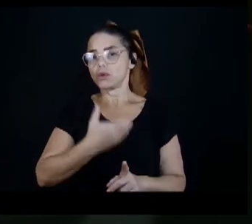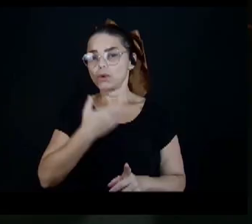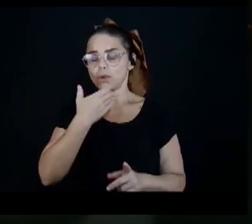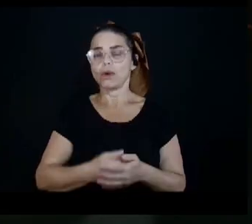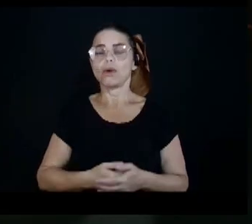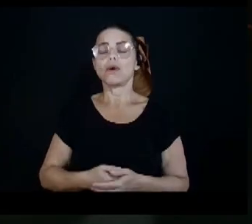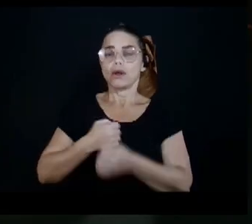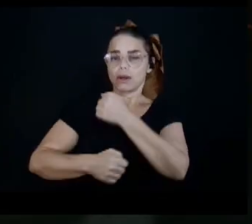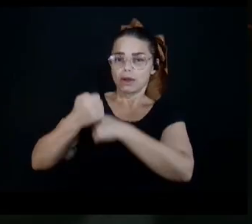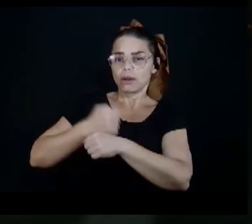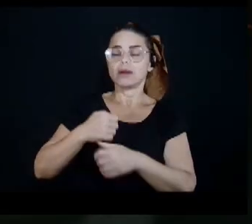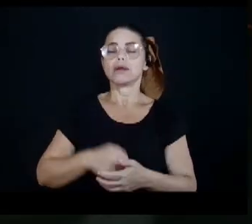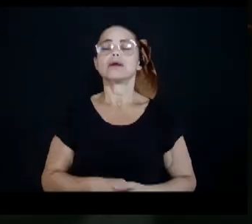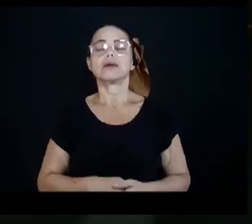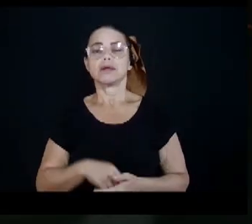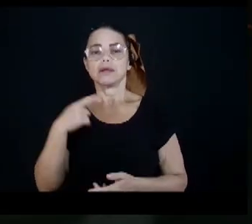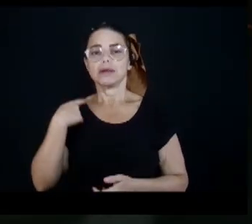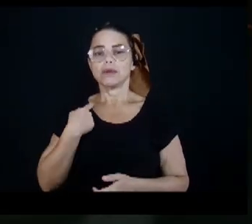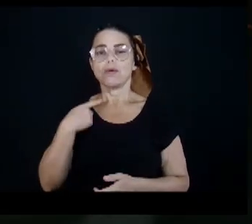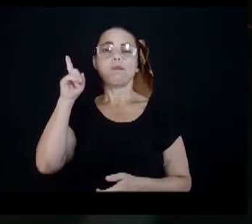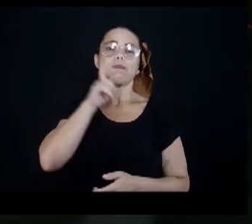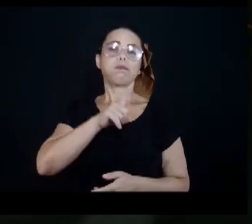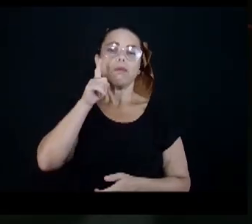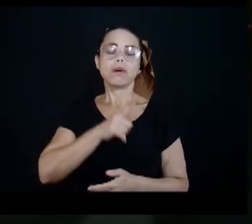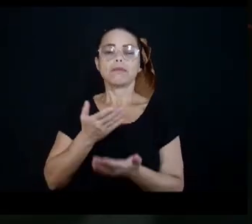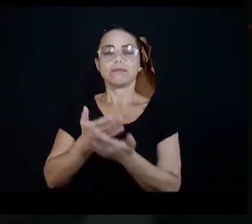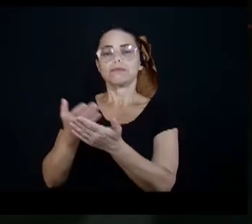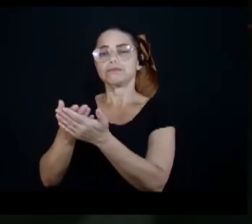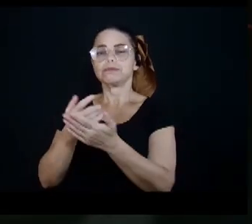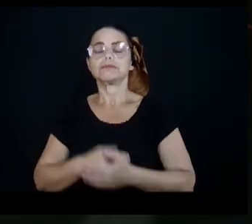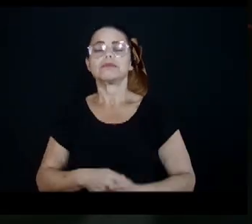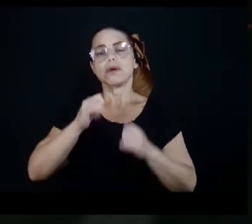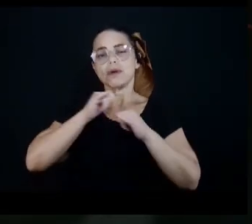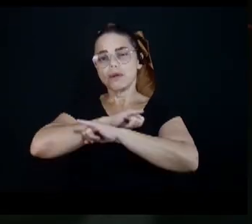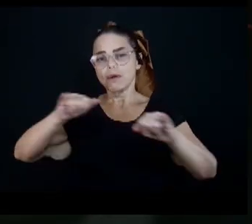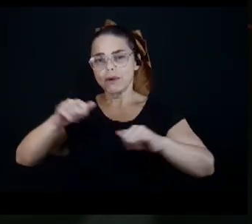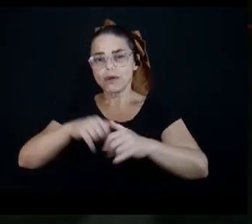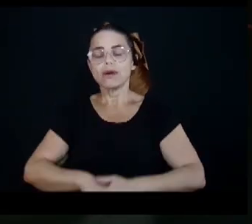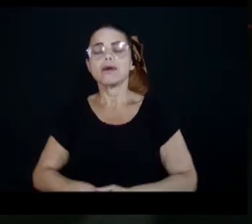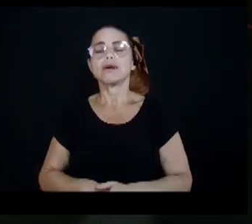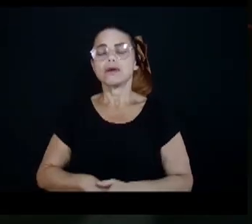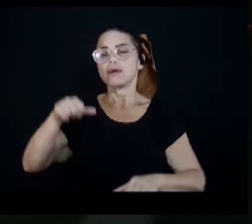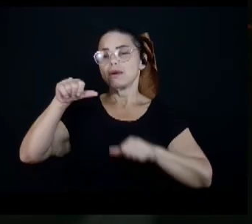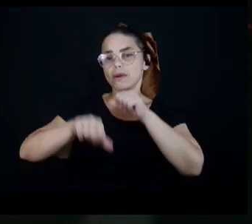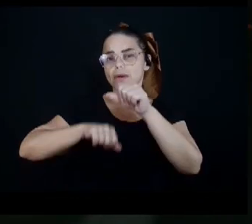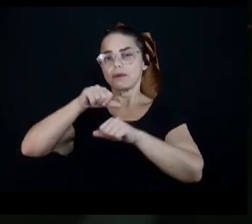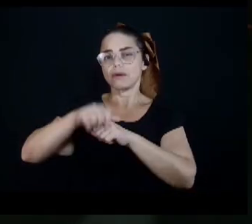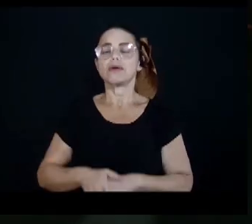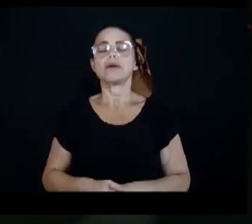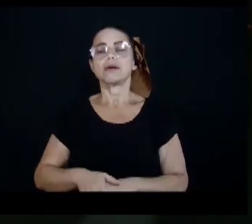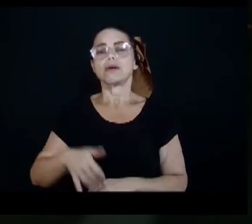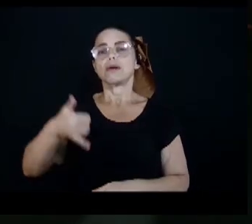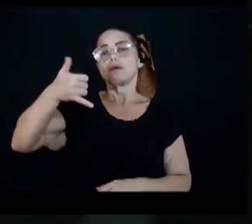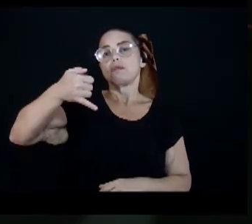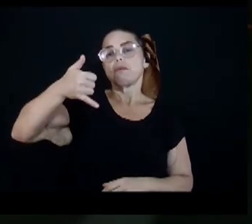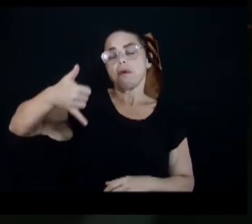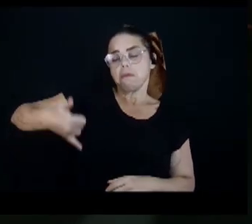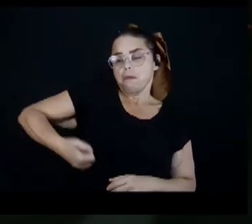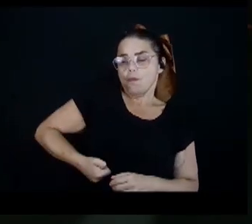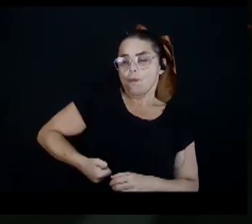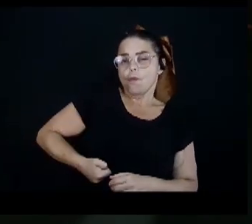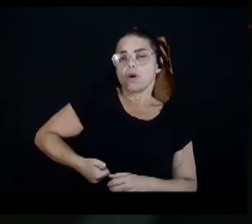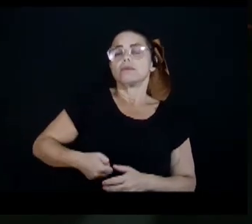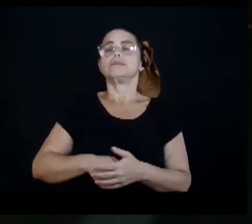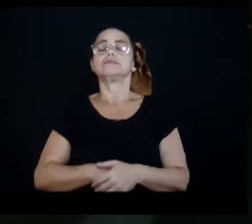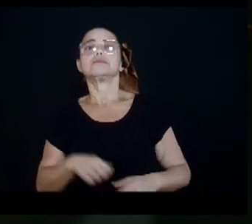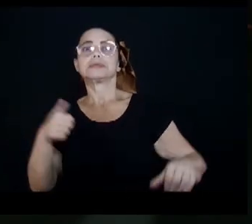Oklahoma State University, que reforçou a tendência de mudança provocada pelas canetas, mostrando alterações nas preferências